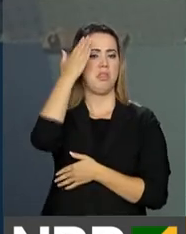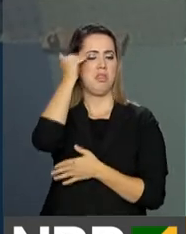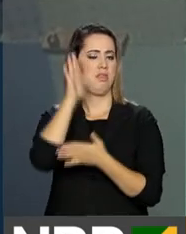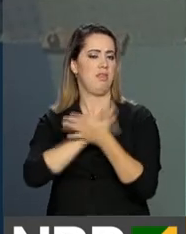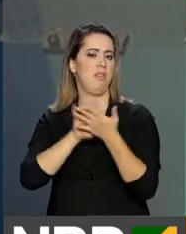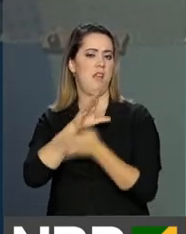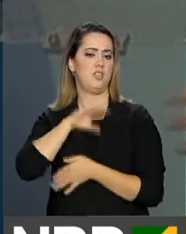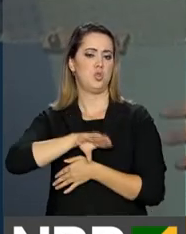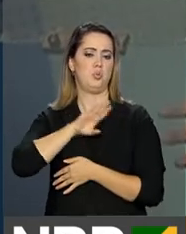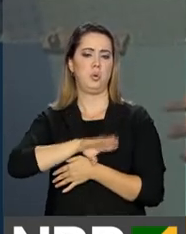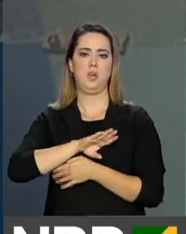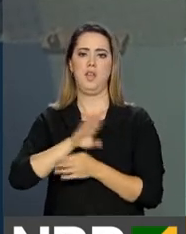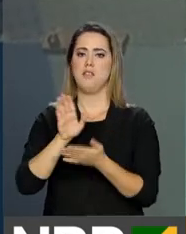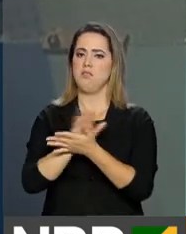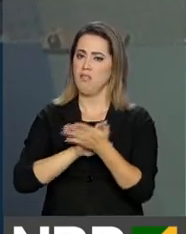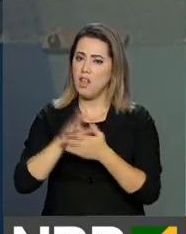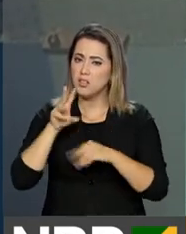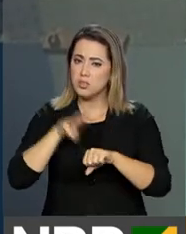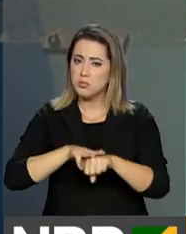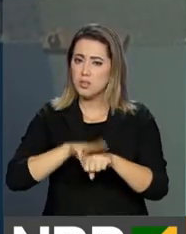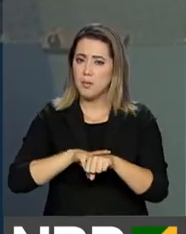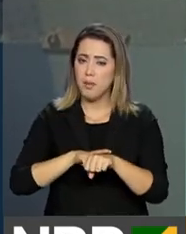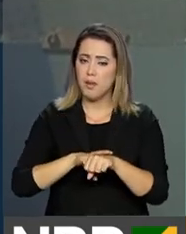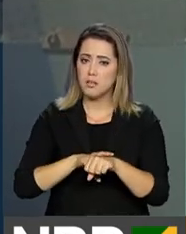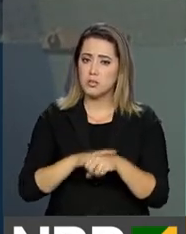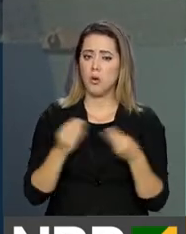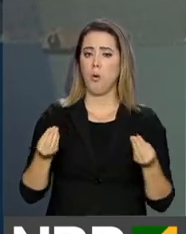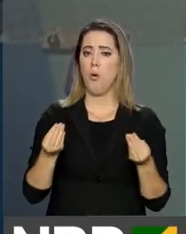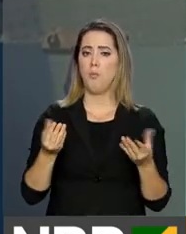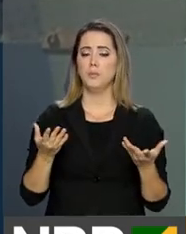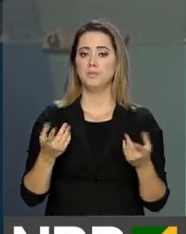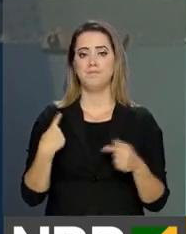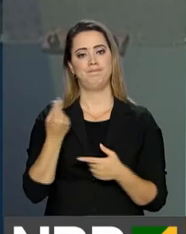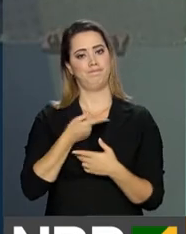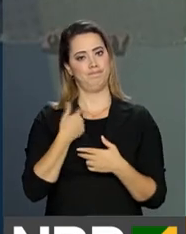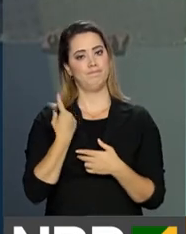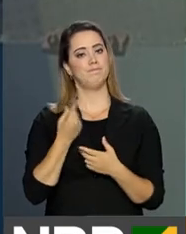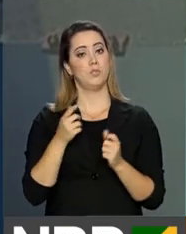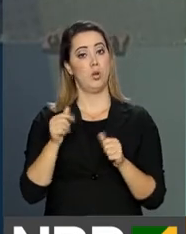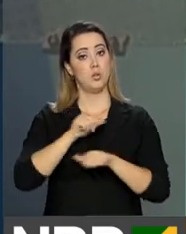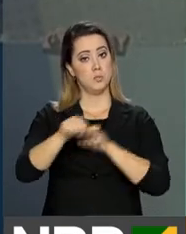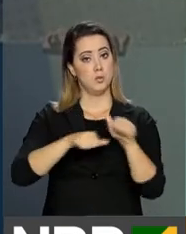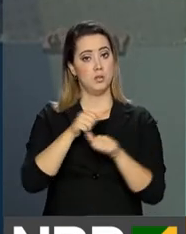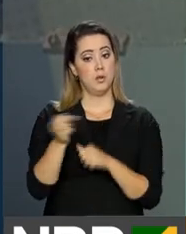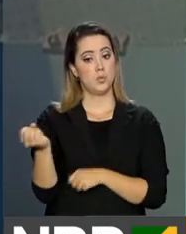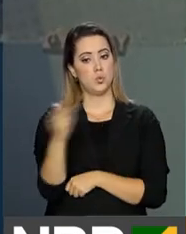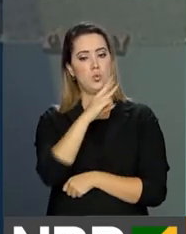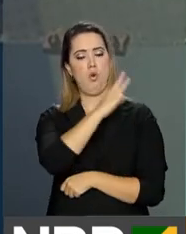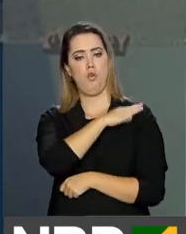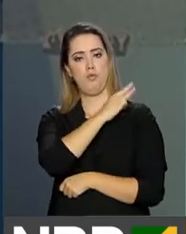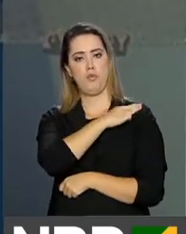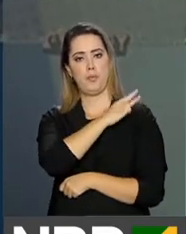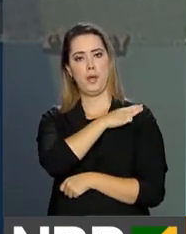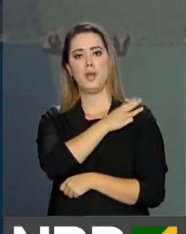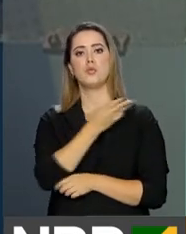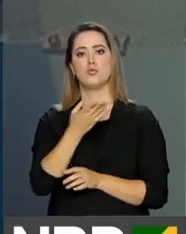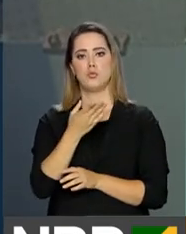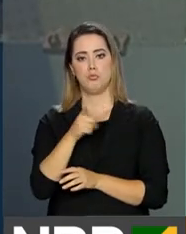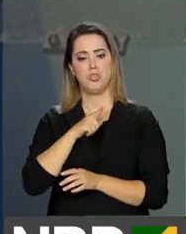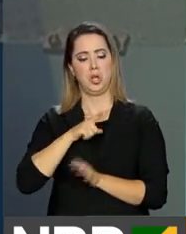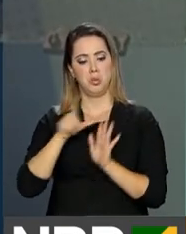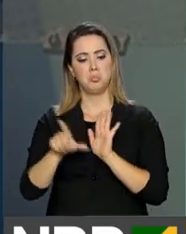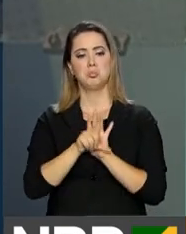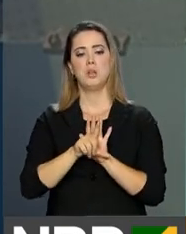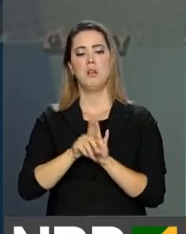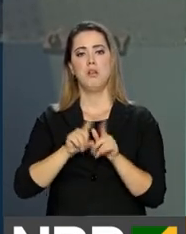multiplicar, não sabia dividir, etc. Nós ousamos, nós realizamos a reforma do ensino médio por medida provisória. Gerou protestos,